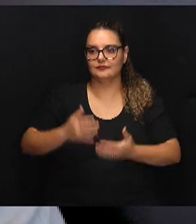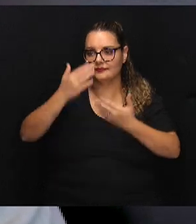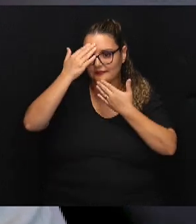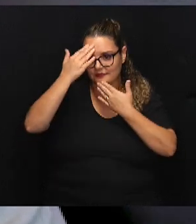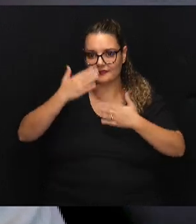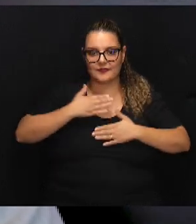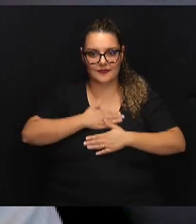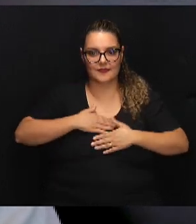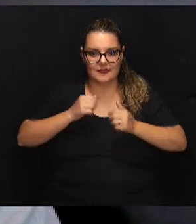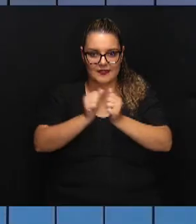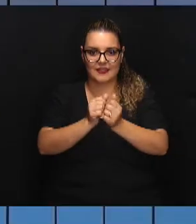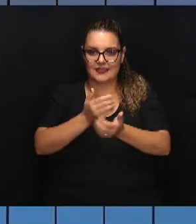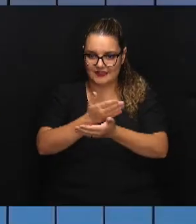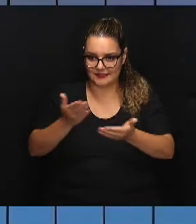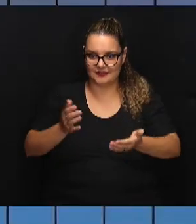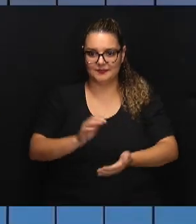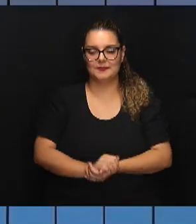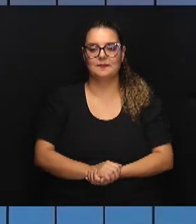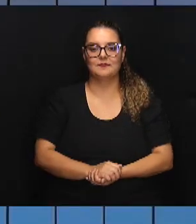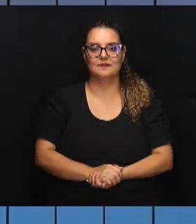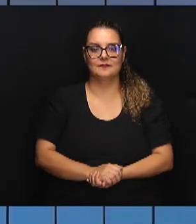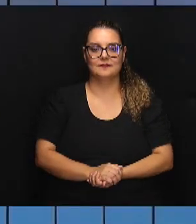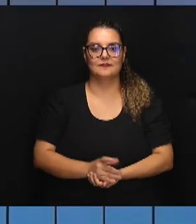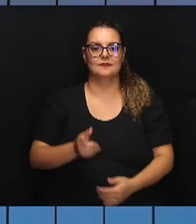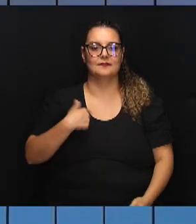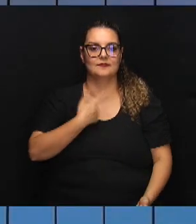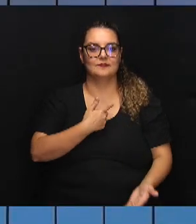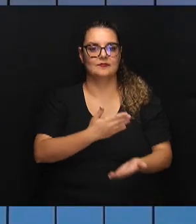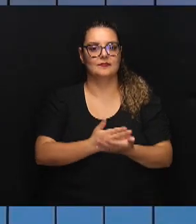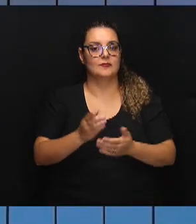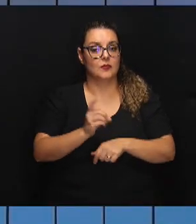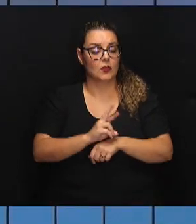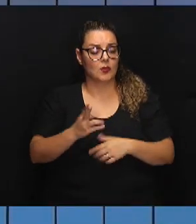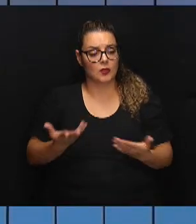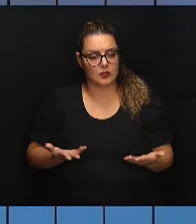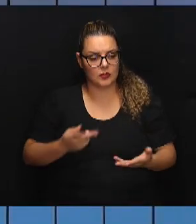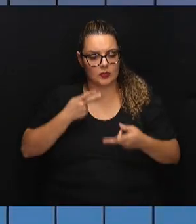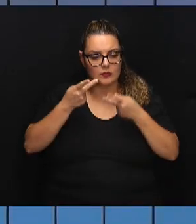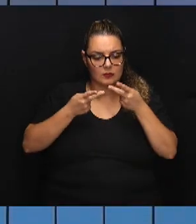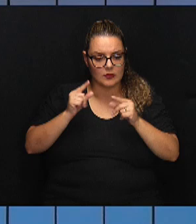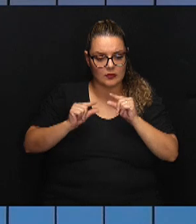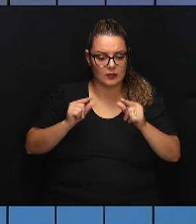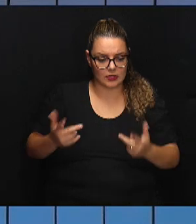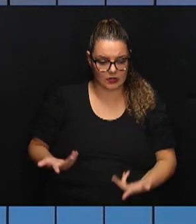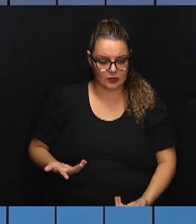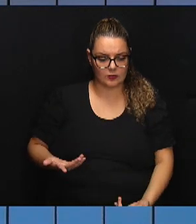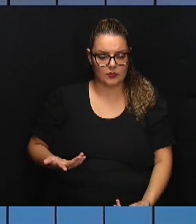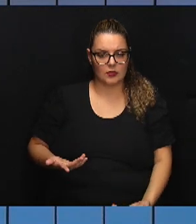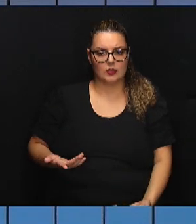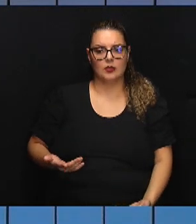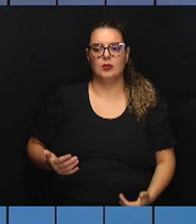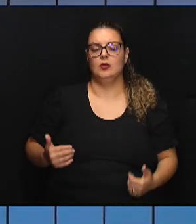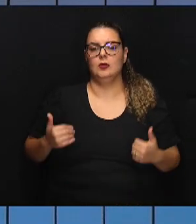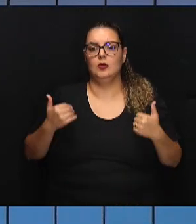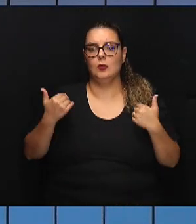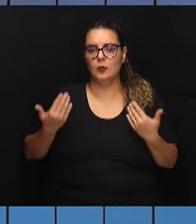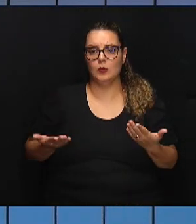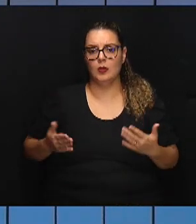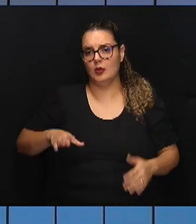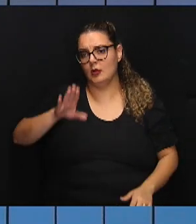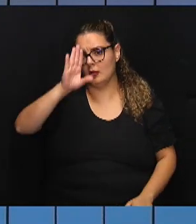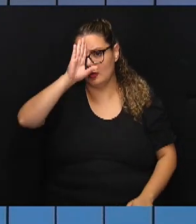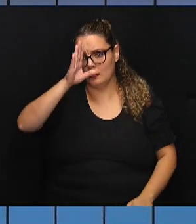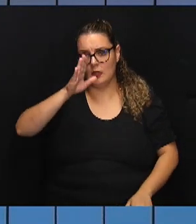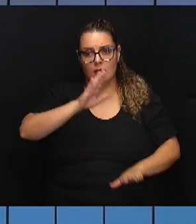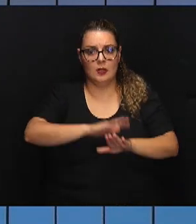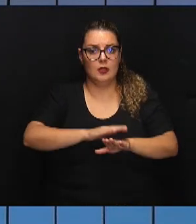aqui com vocês. Para a gente começar aqui, né, doutor, vamos falar um pouquinho, então, qual que é a principal